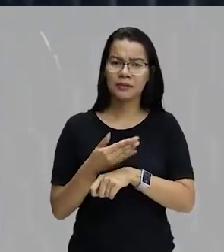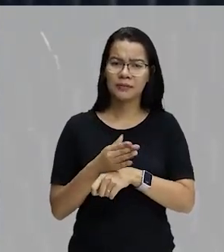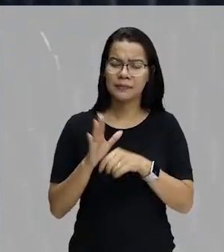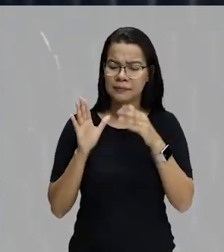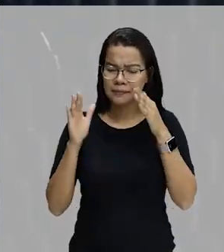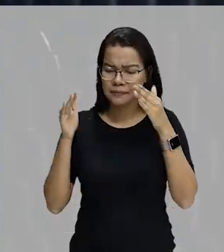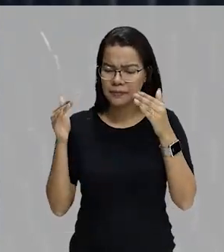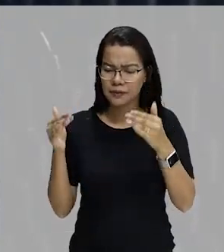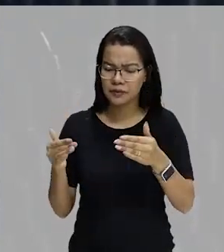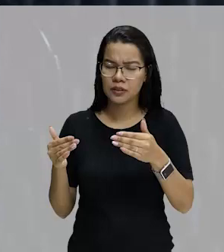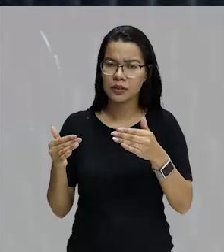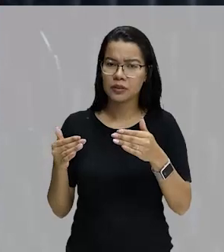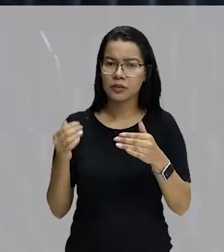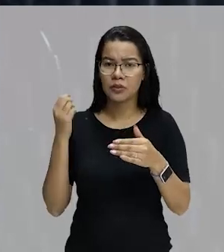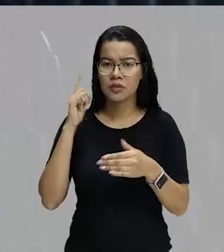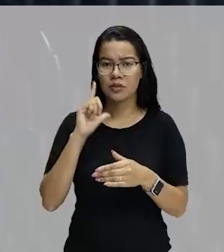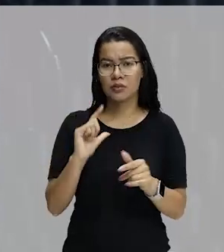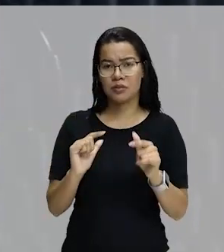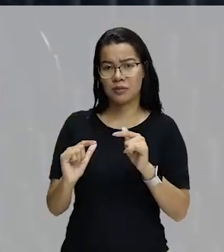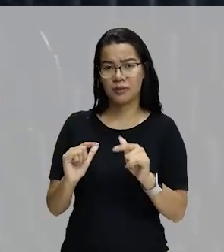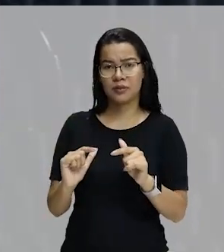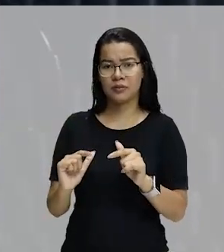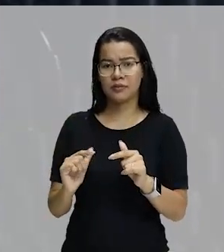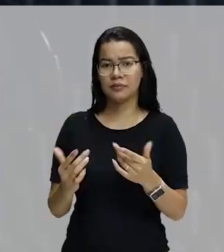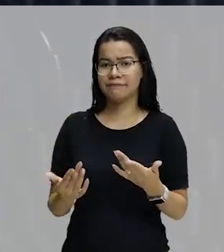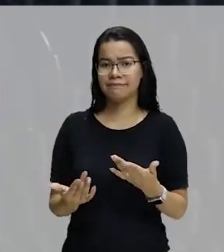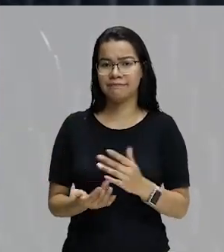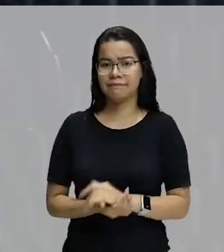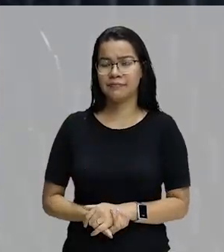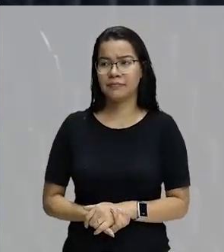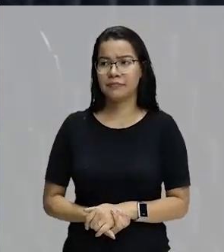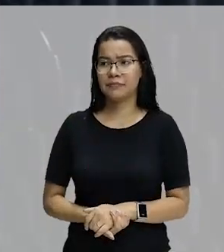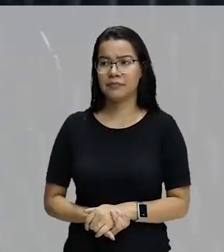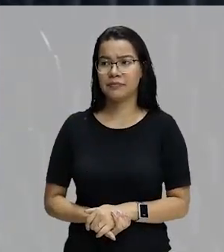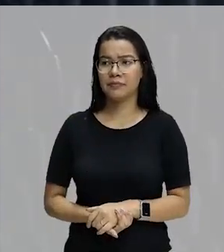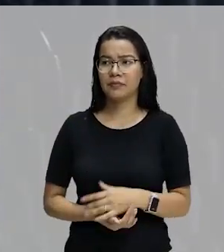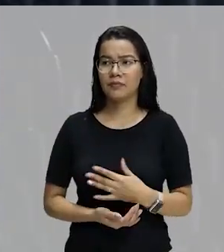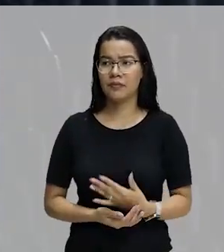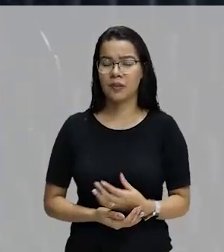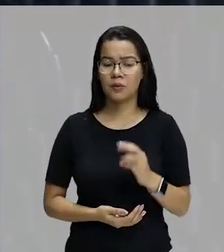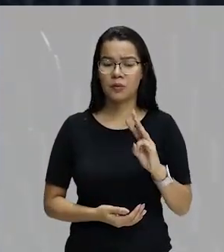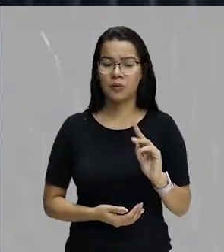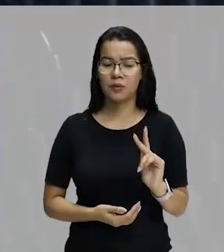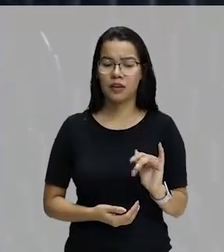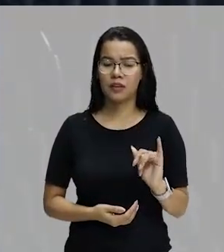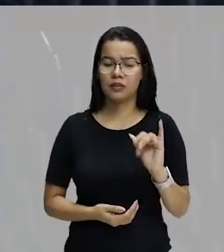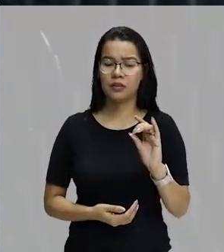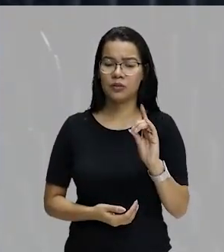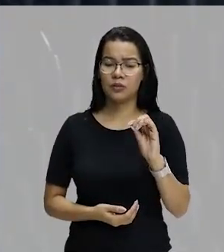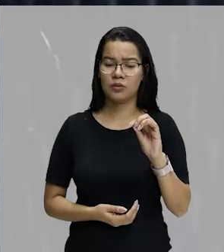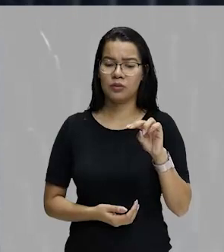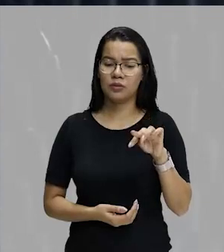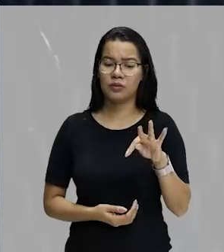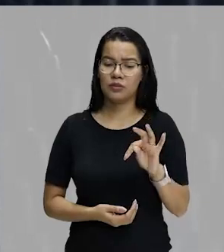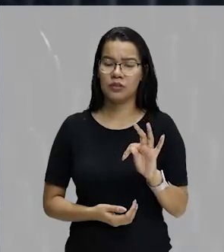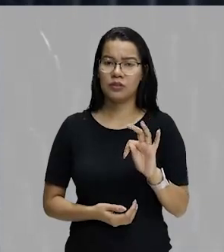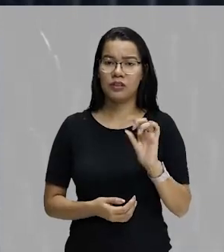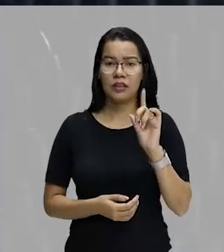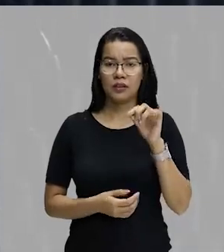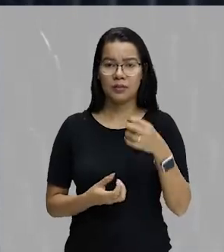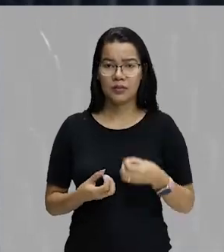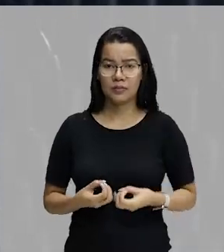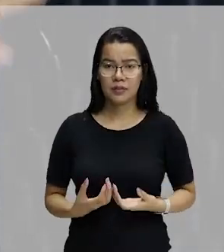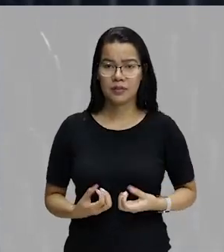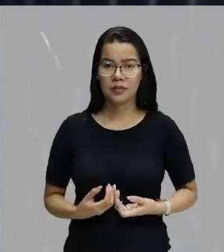você não se candidata para conseguir esse trabalho? Bom, então, why don't é uma expressão que você pode utilizar para